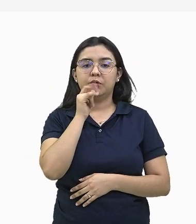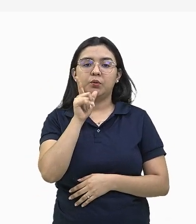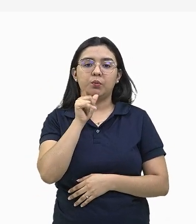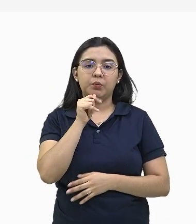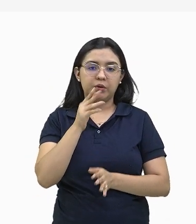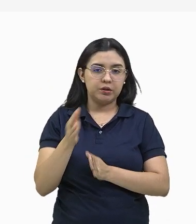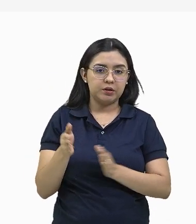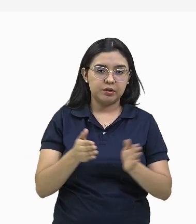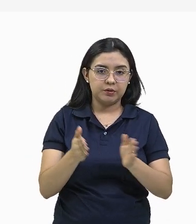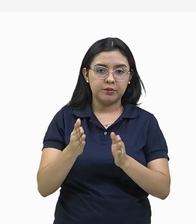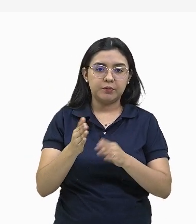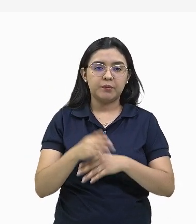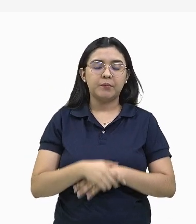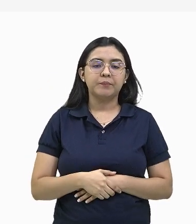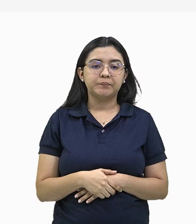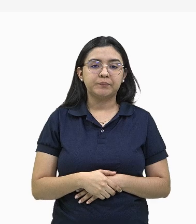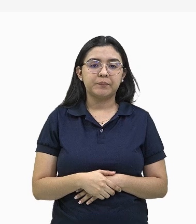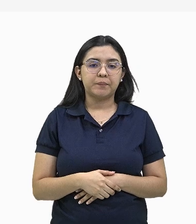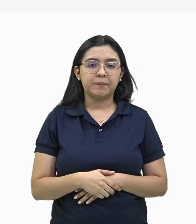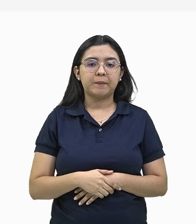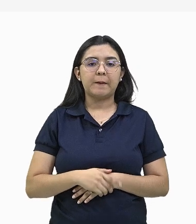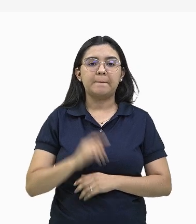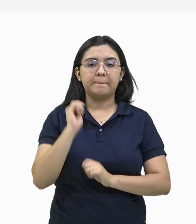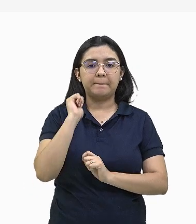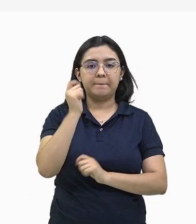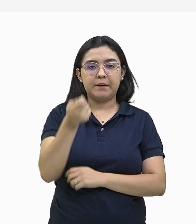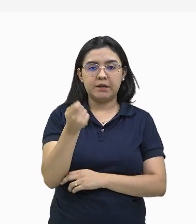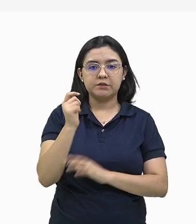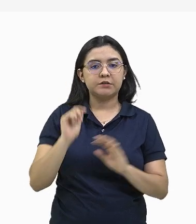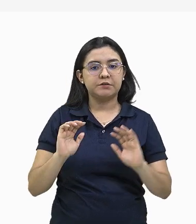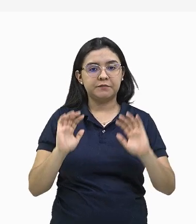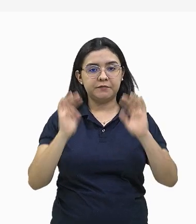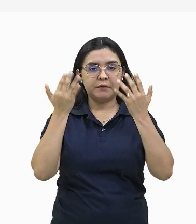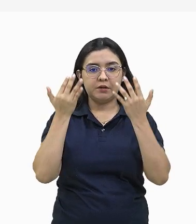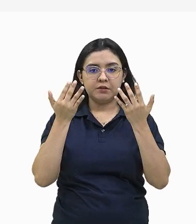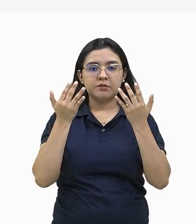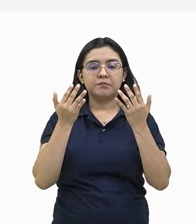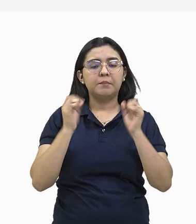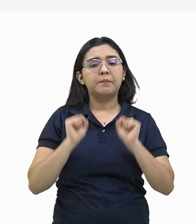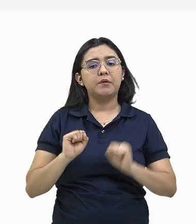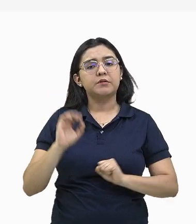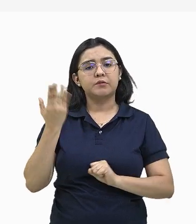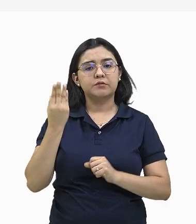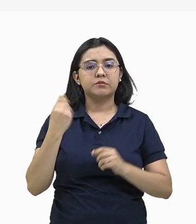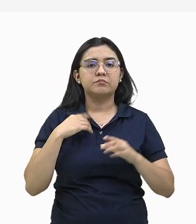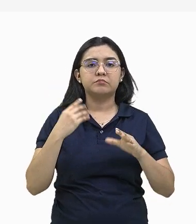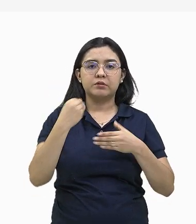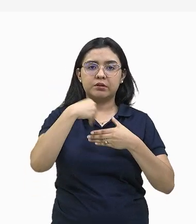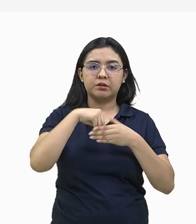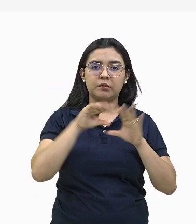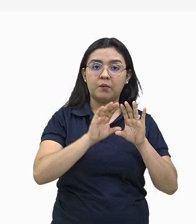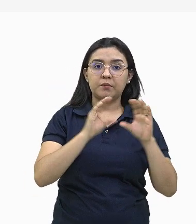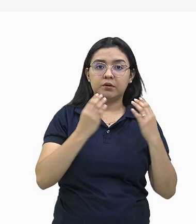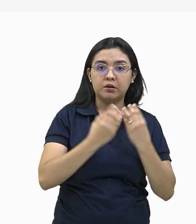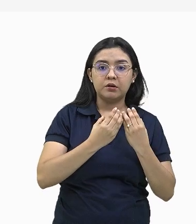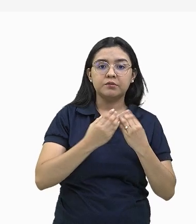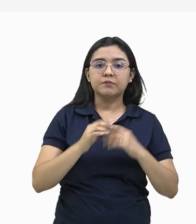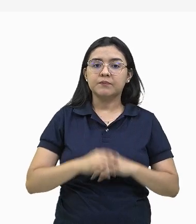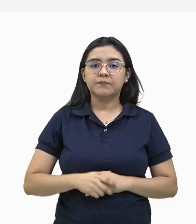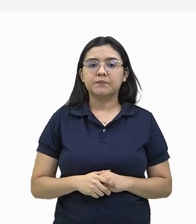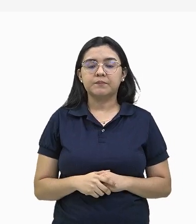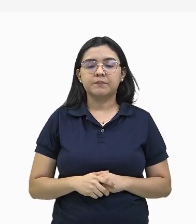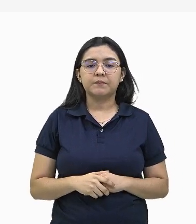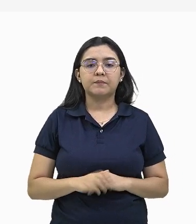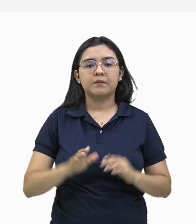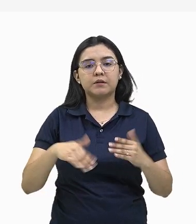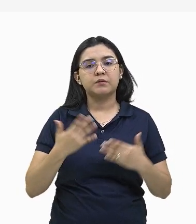aí, como vocês viram, né? O rio, a pesca, as festas que podem ocorrer em determinada comunidade. Então, a partir